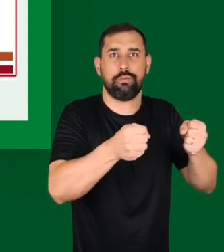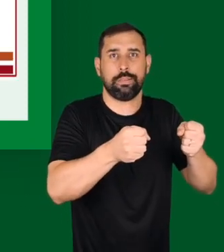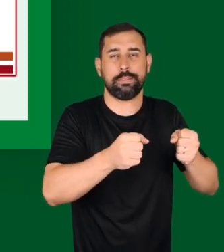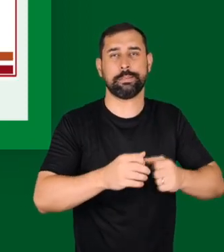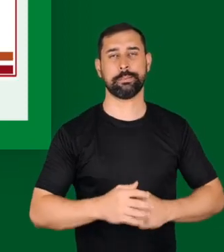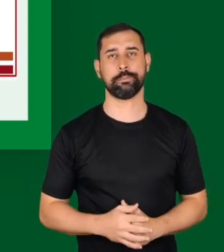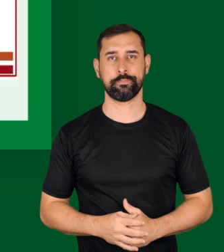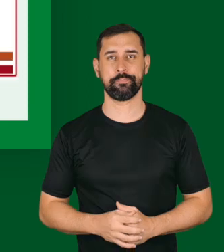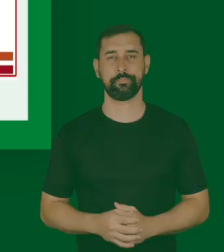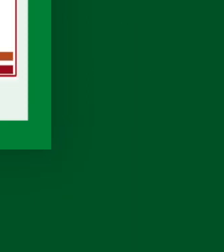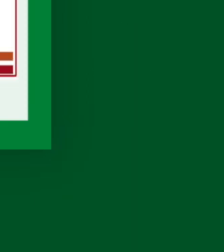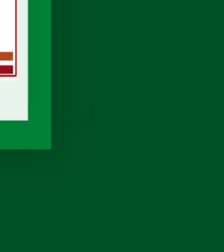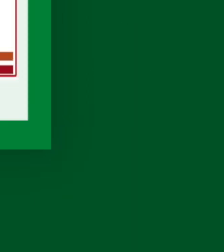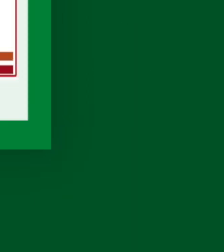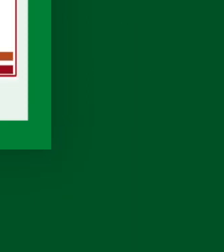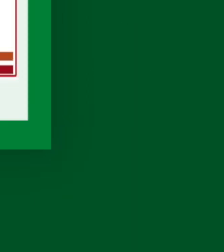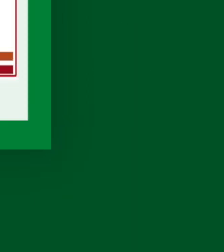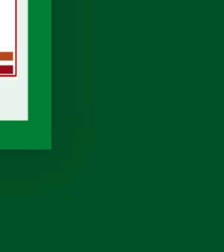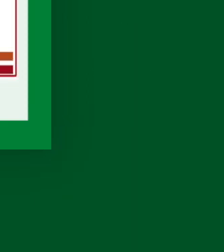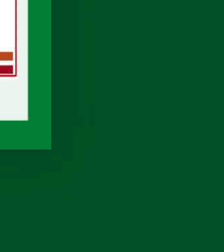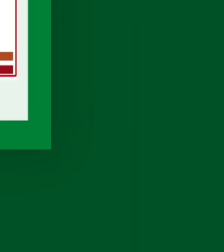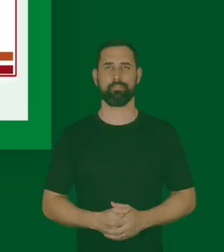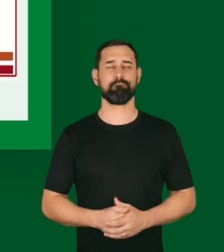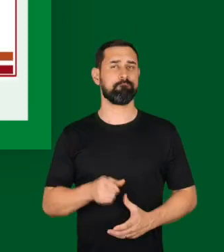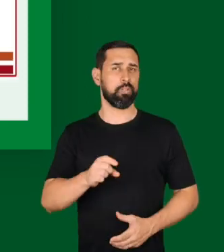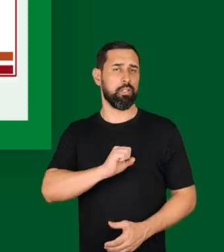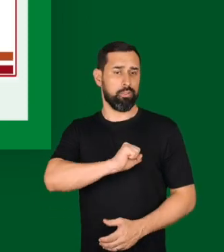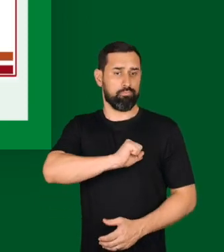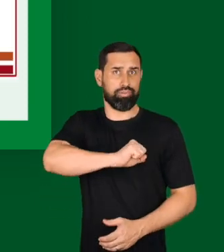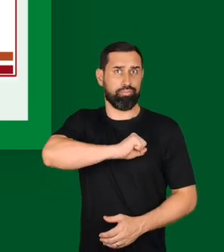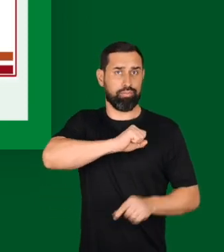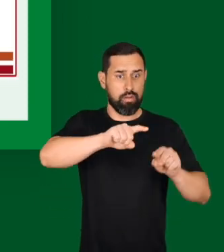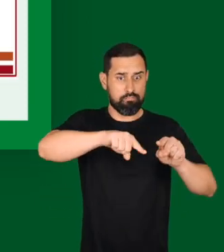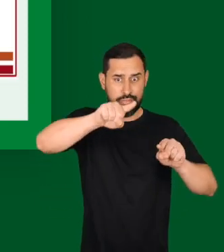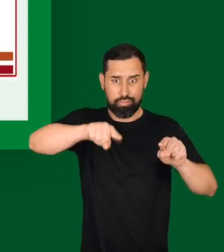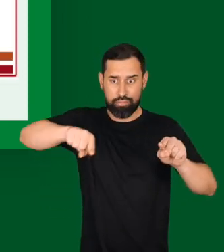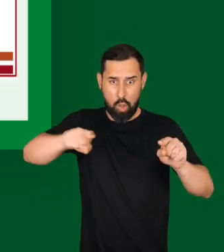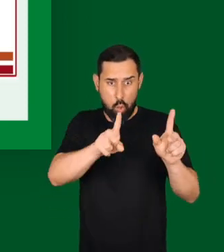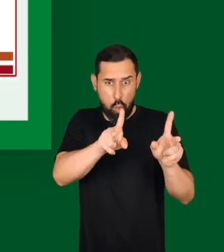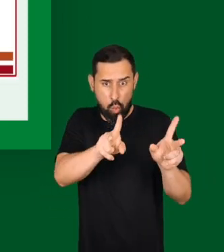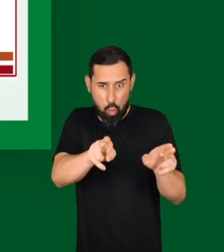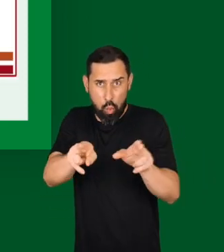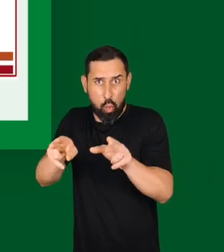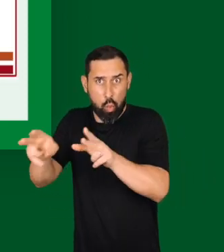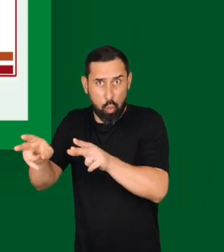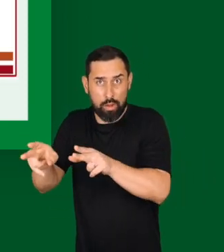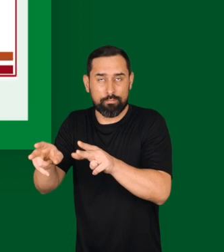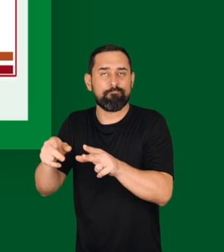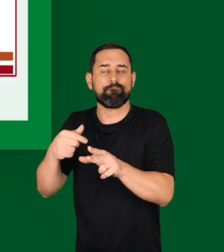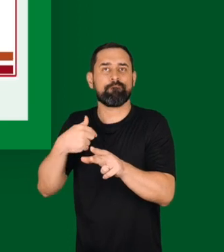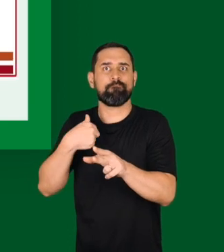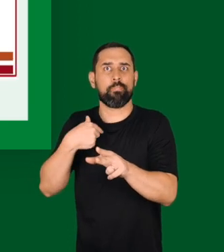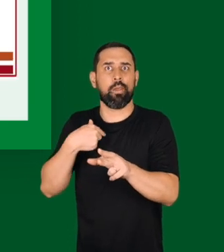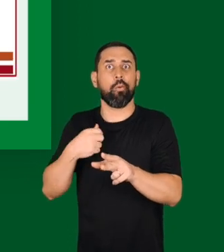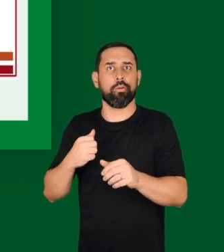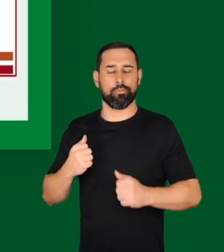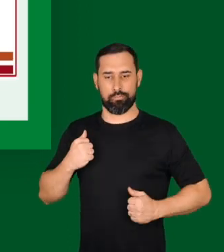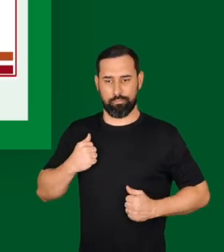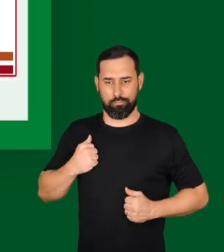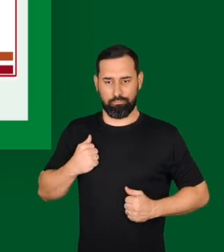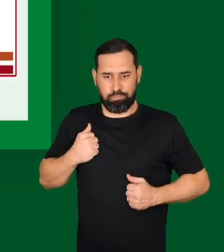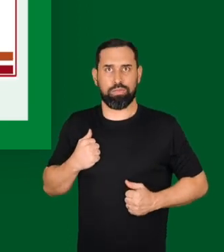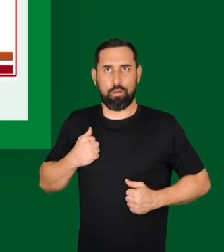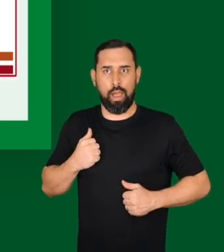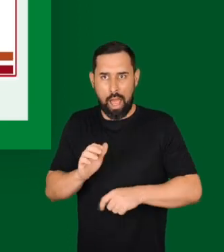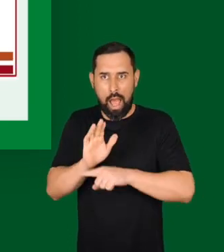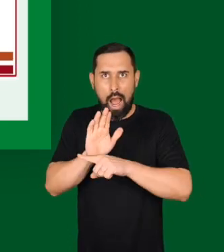atenção a isso para você não causar acidentes. Muito bem, então, Em que situação eu posso usar